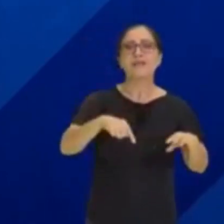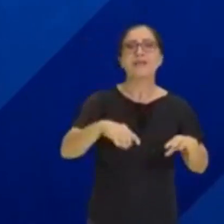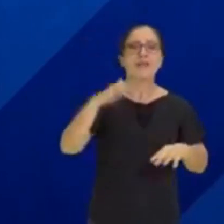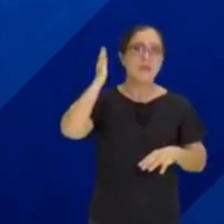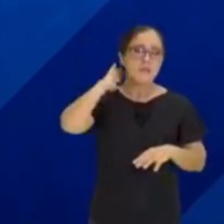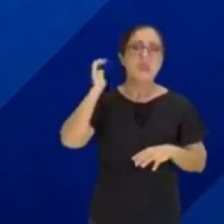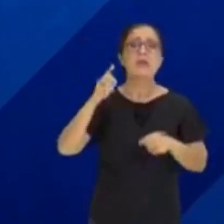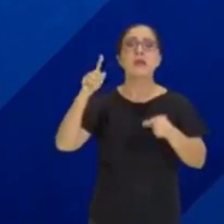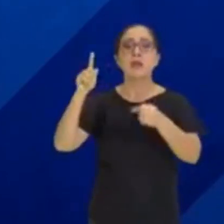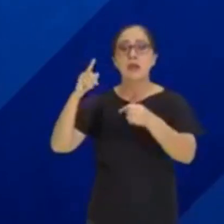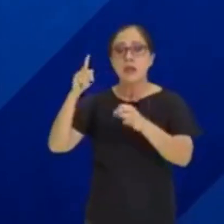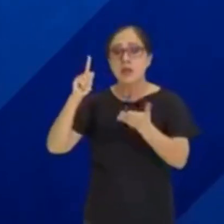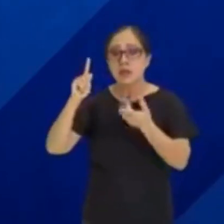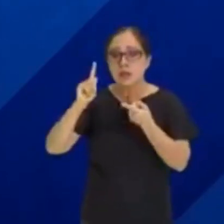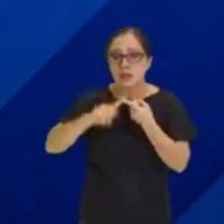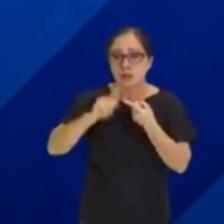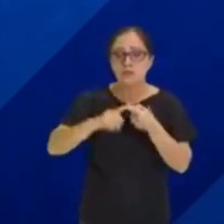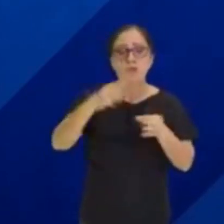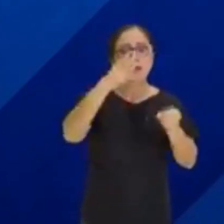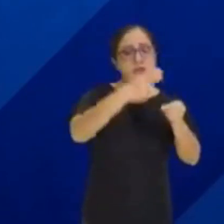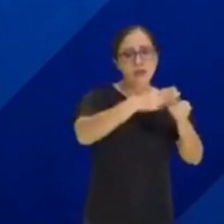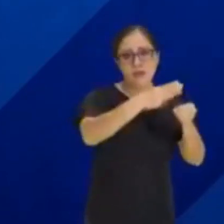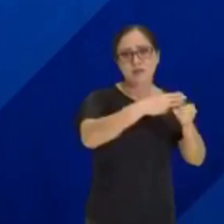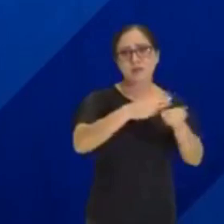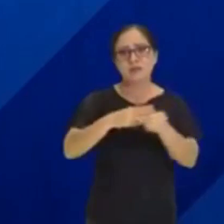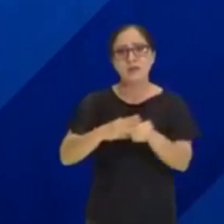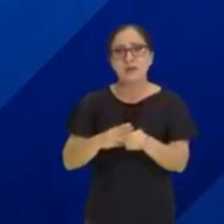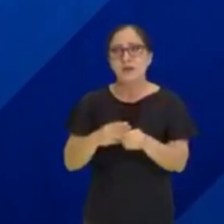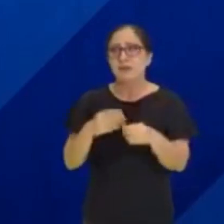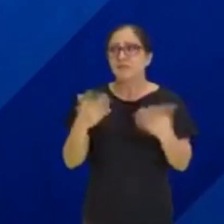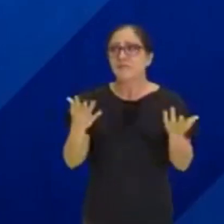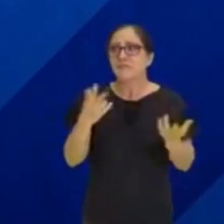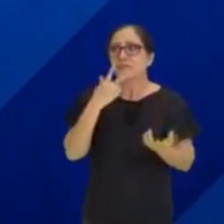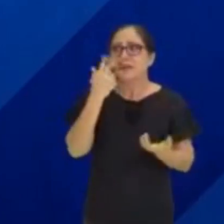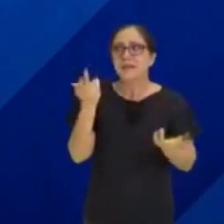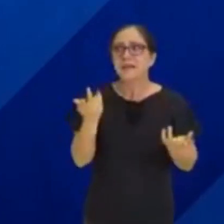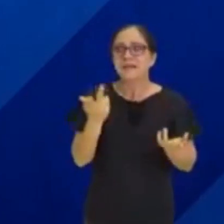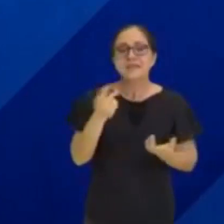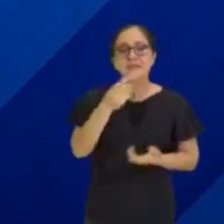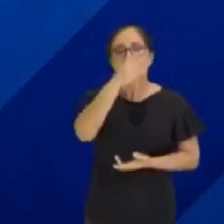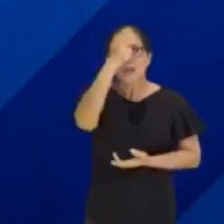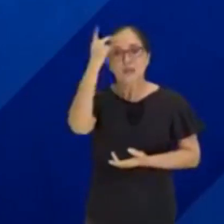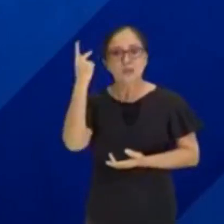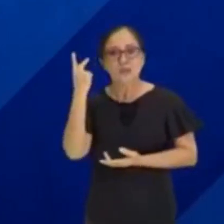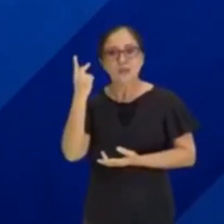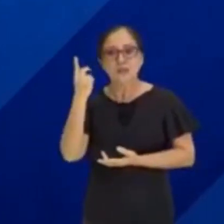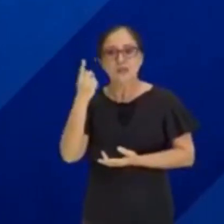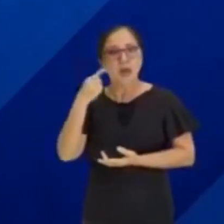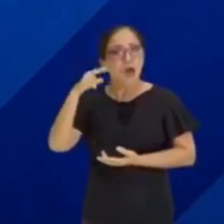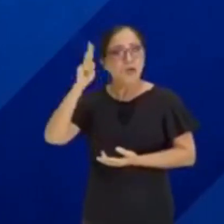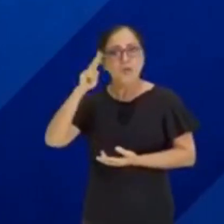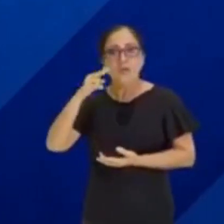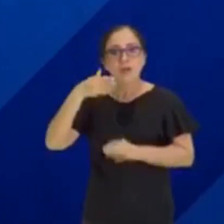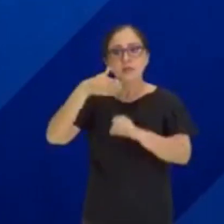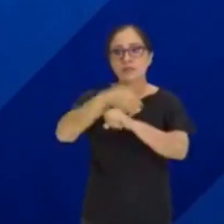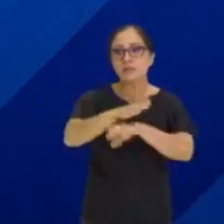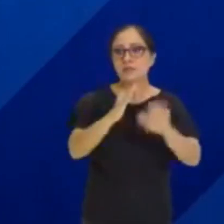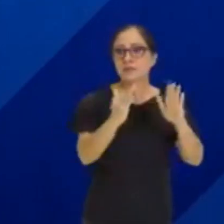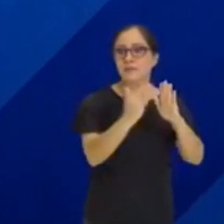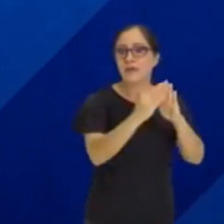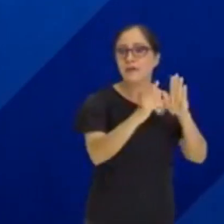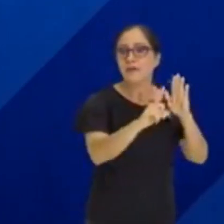interiores. Parece que as pessoas nunca tinham feito compras na vida, foi uma coisa de louco.